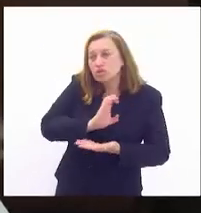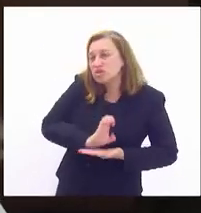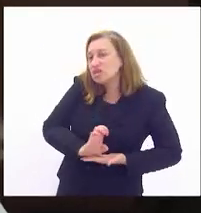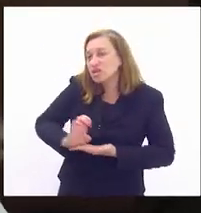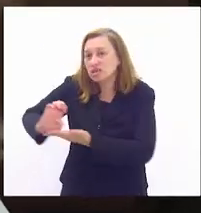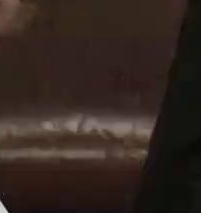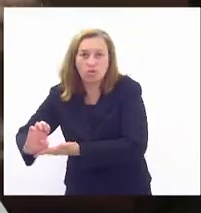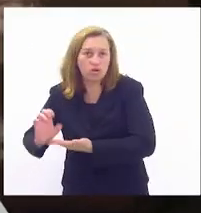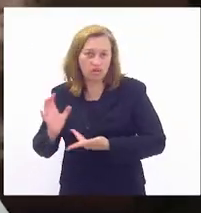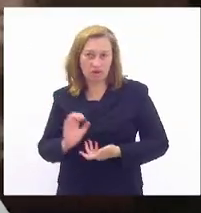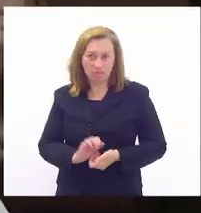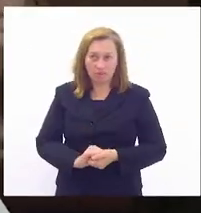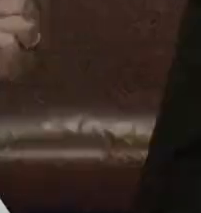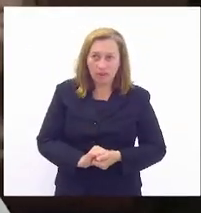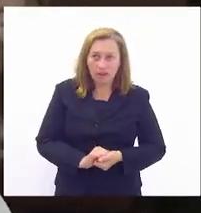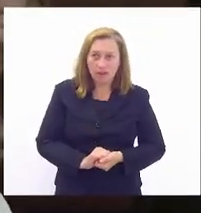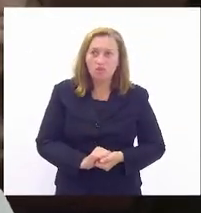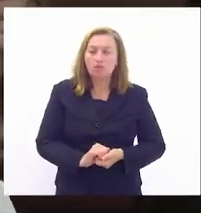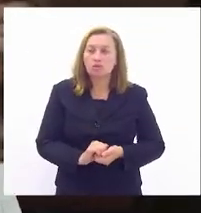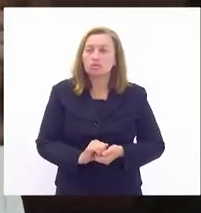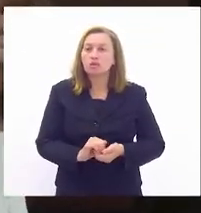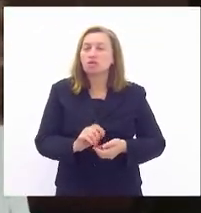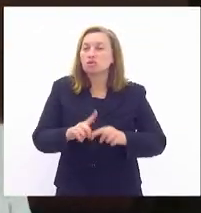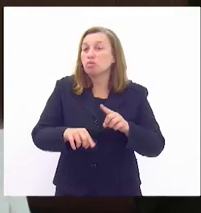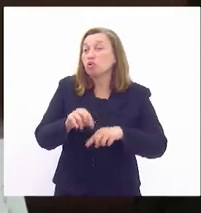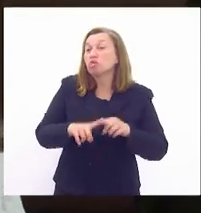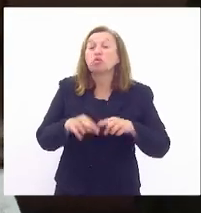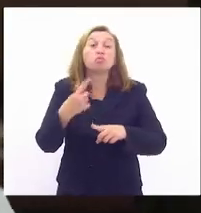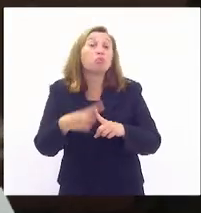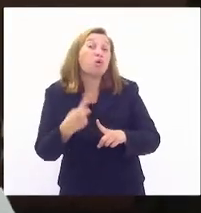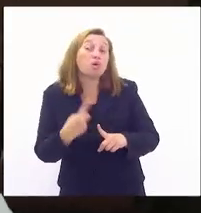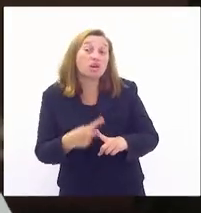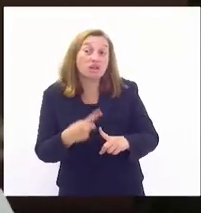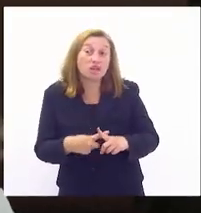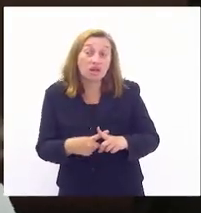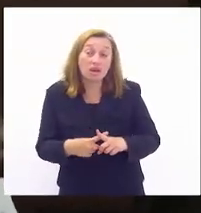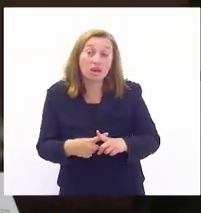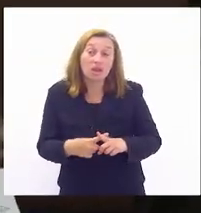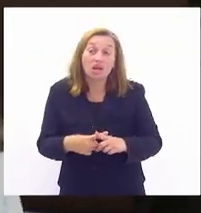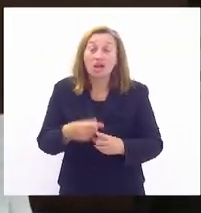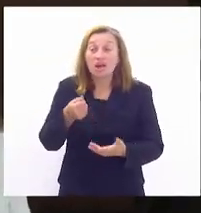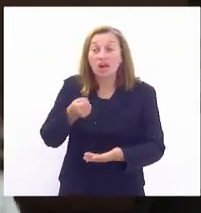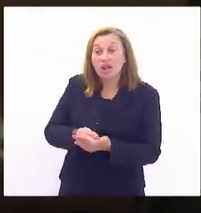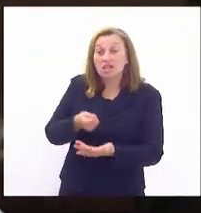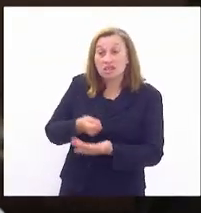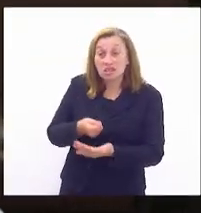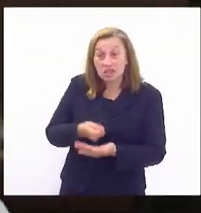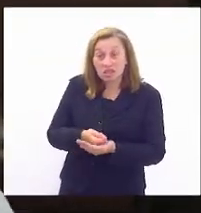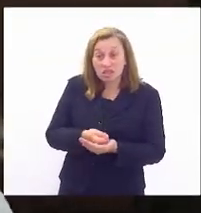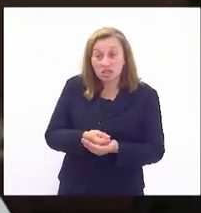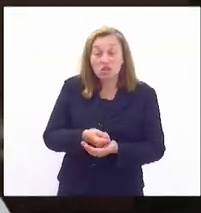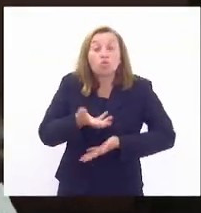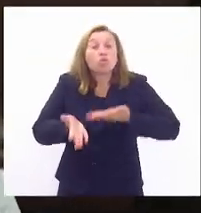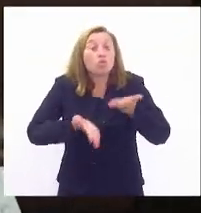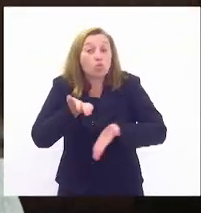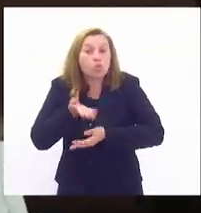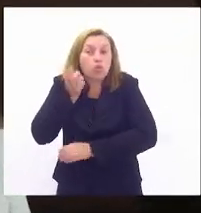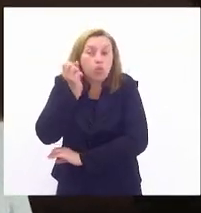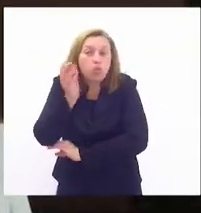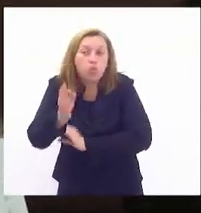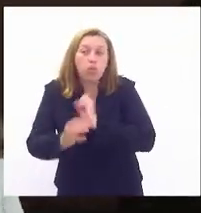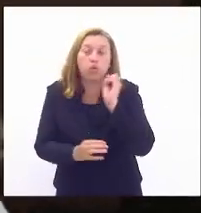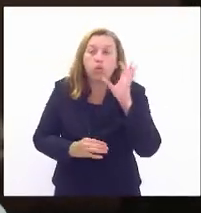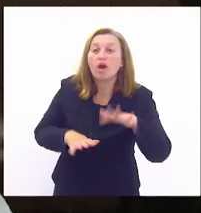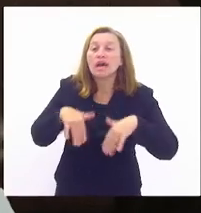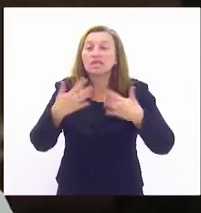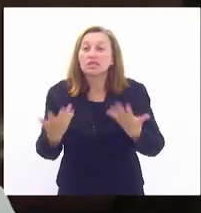não conseguiria exportar o seu aço, porque países exigem tratados ambientais. Então, eu faço